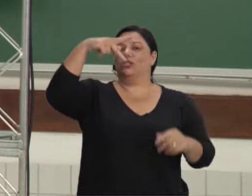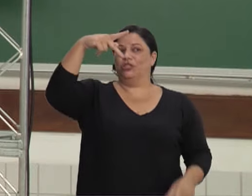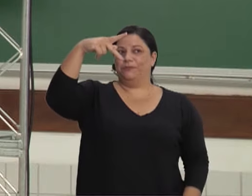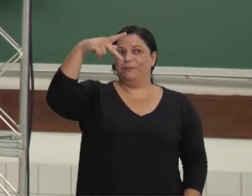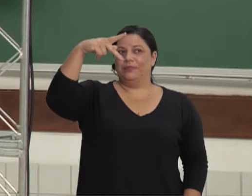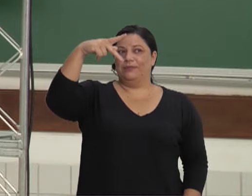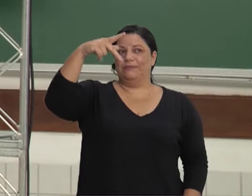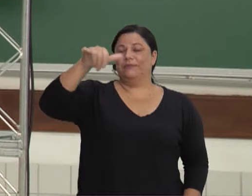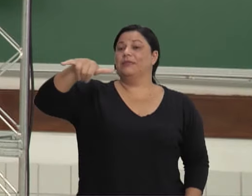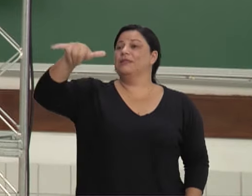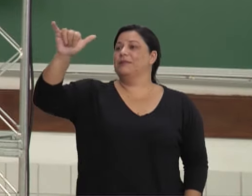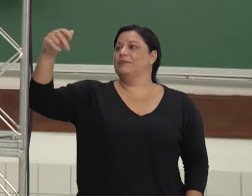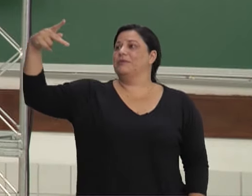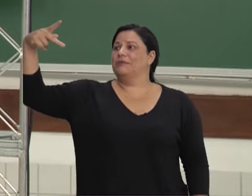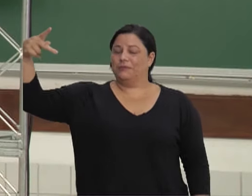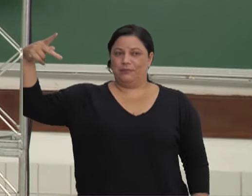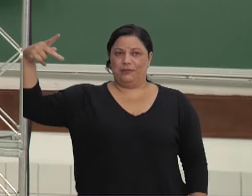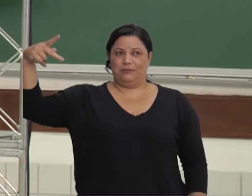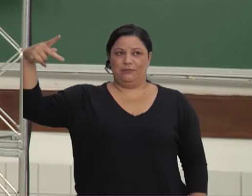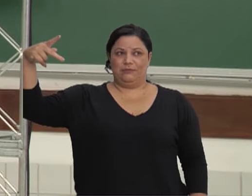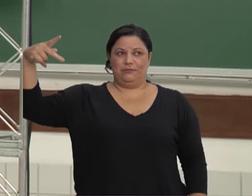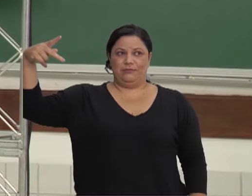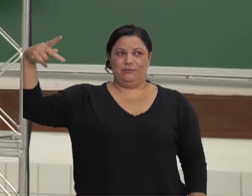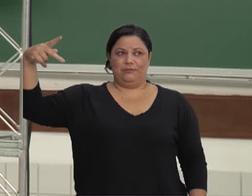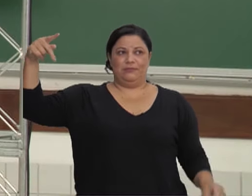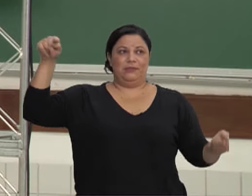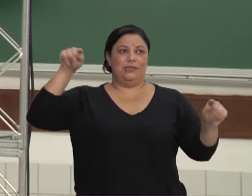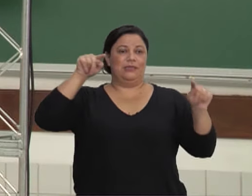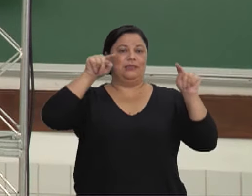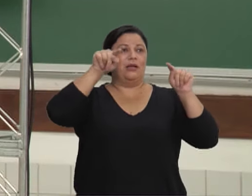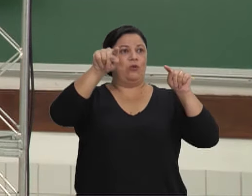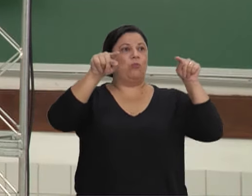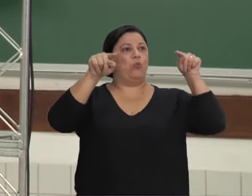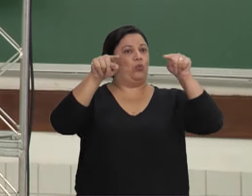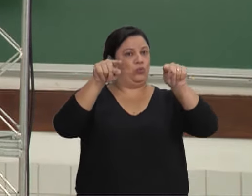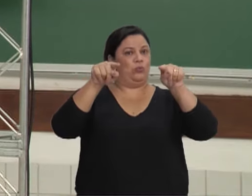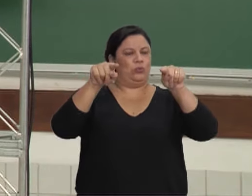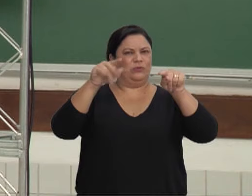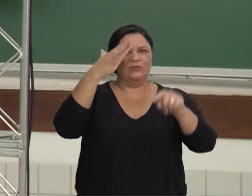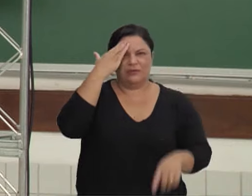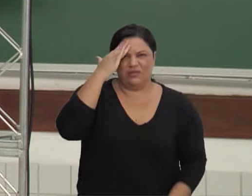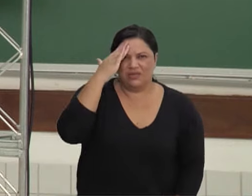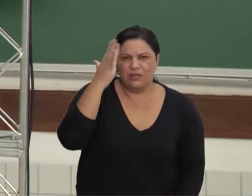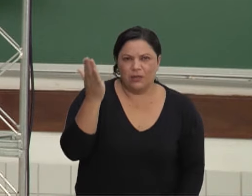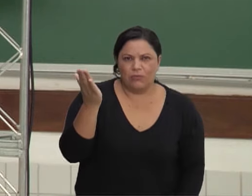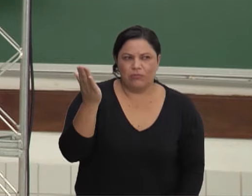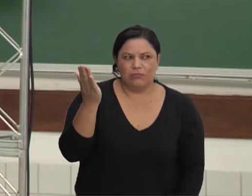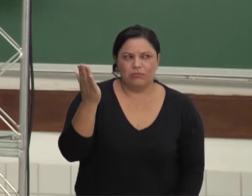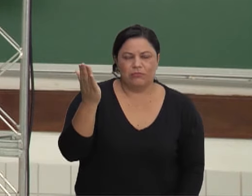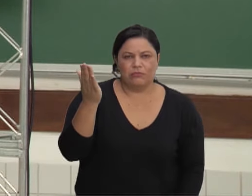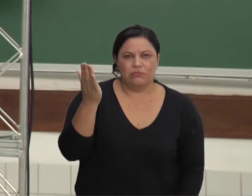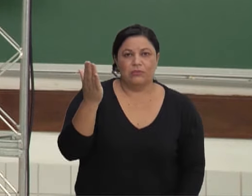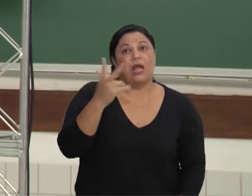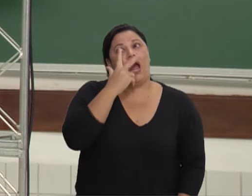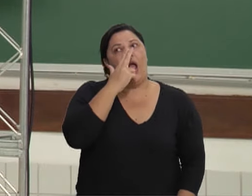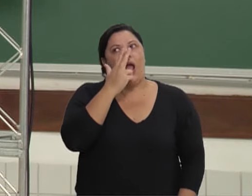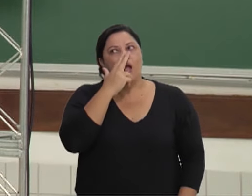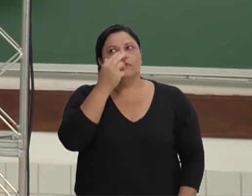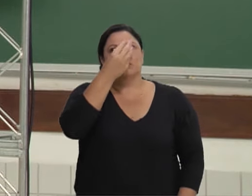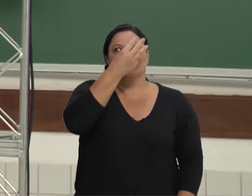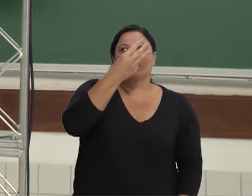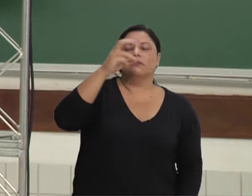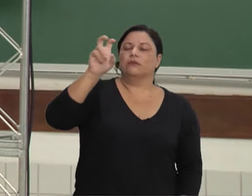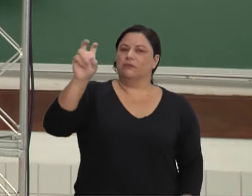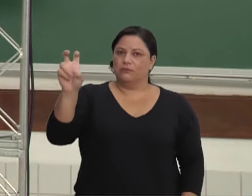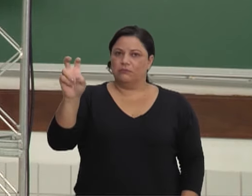de P, eles deram os pontos mesmo. Entendeu? Se eu não me engano, é 3 e 5. E